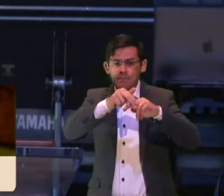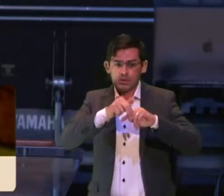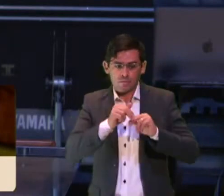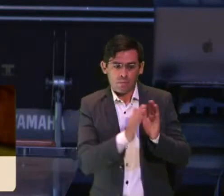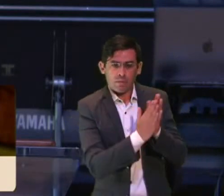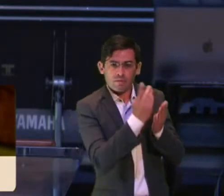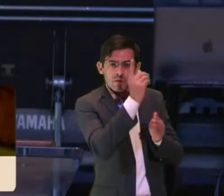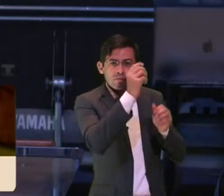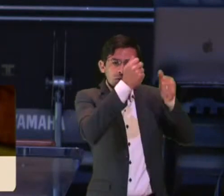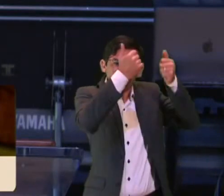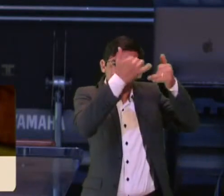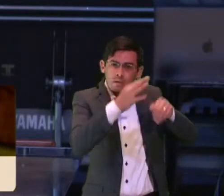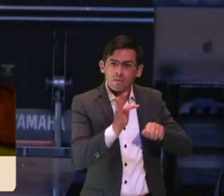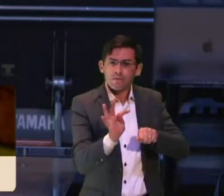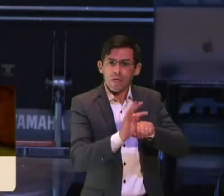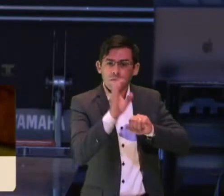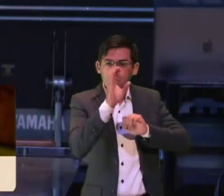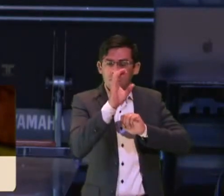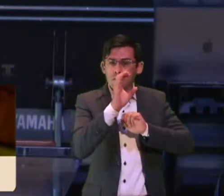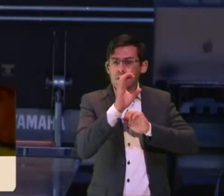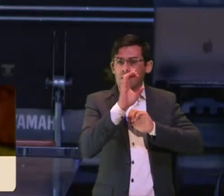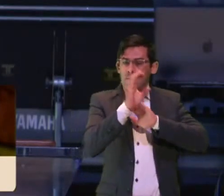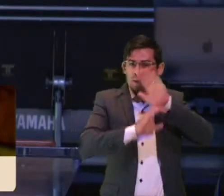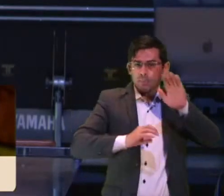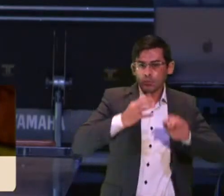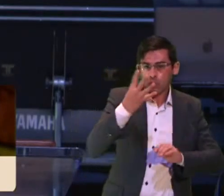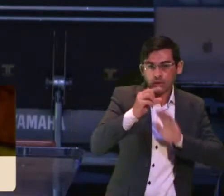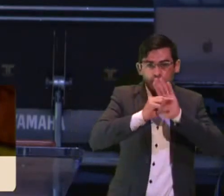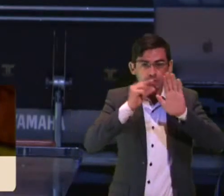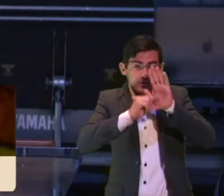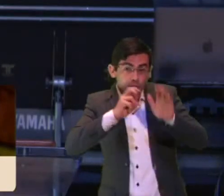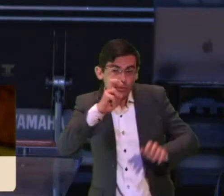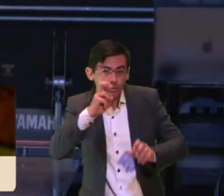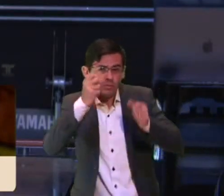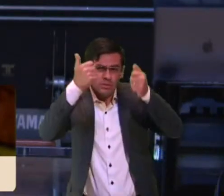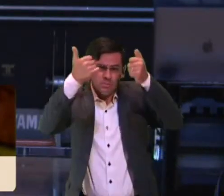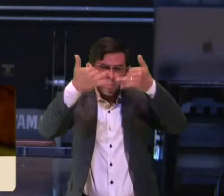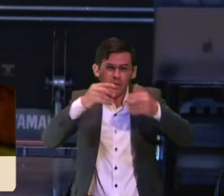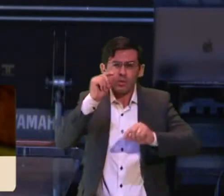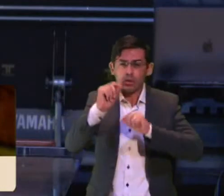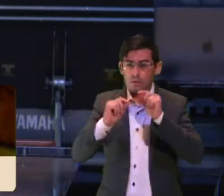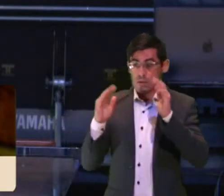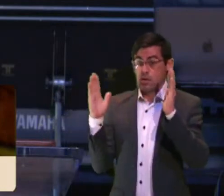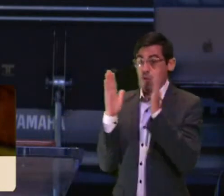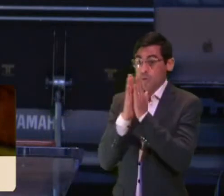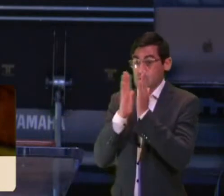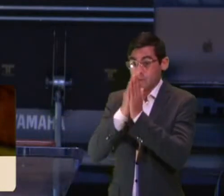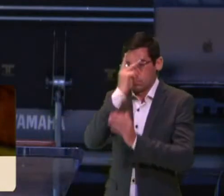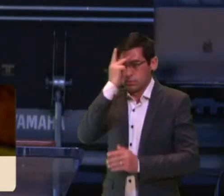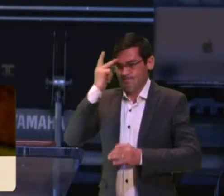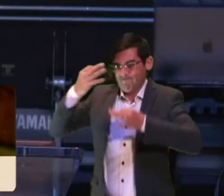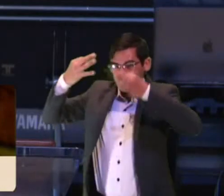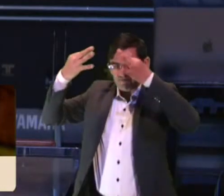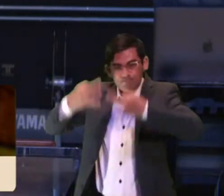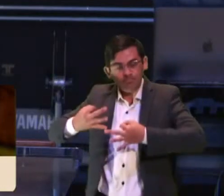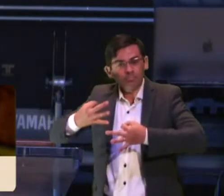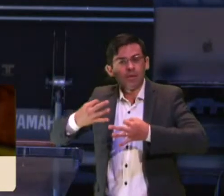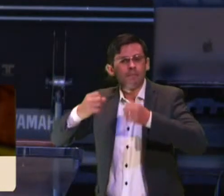dizer em Tiago 5, quando ele fala a respeito da oração do justo, que pode muito em seus efeitos.